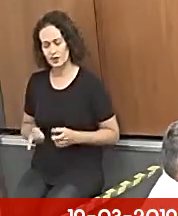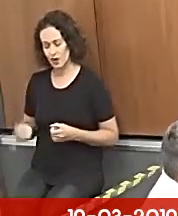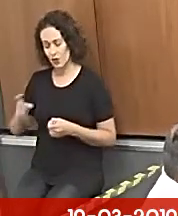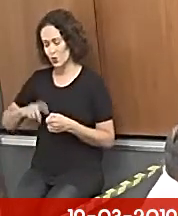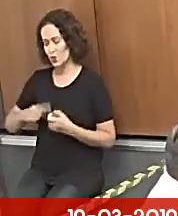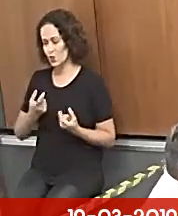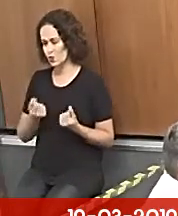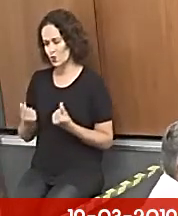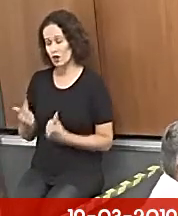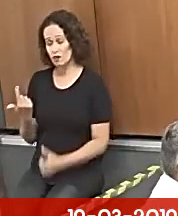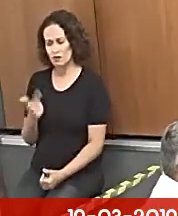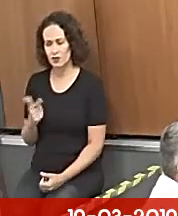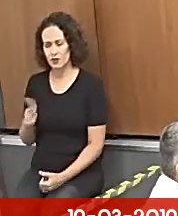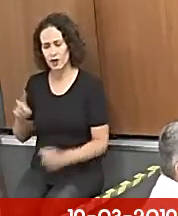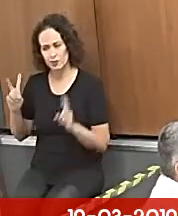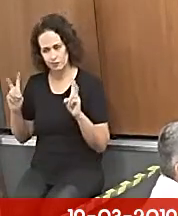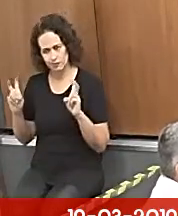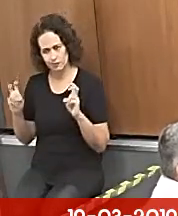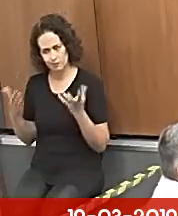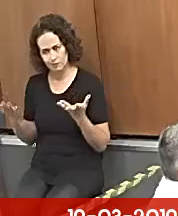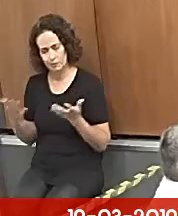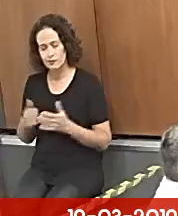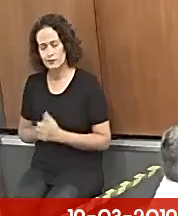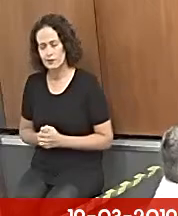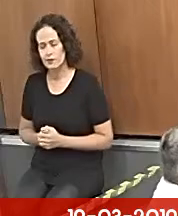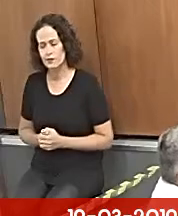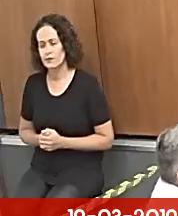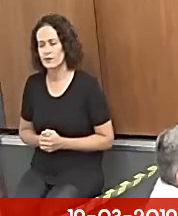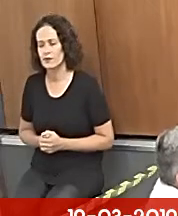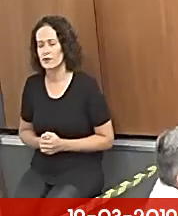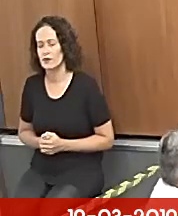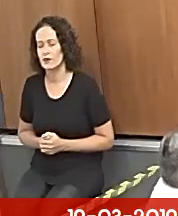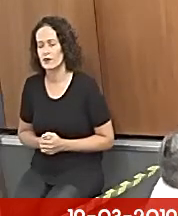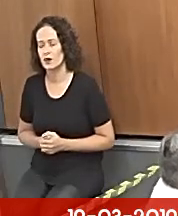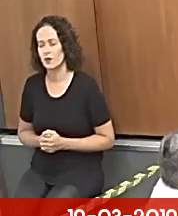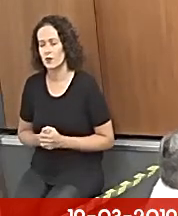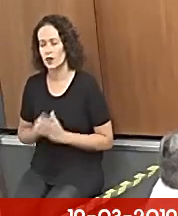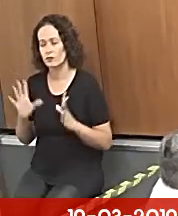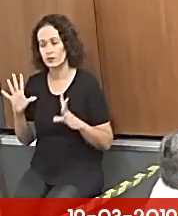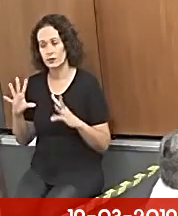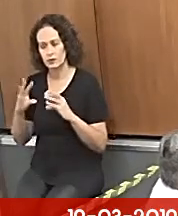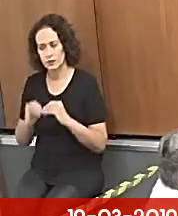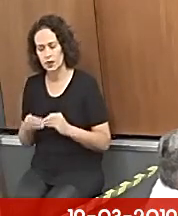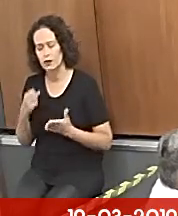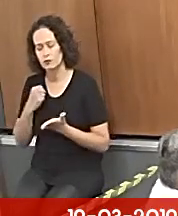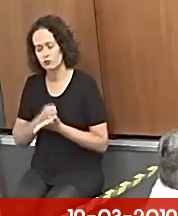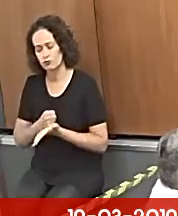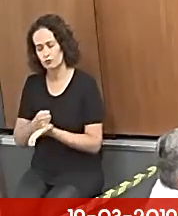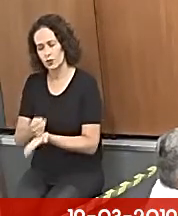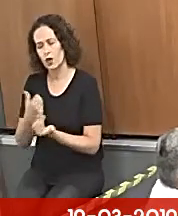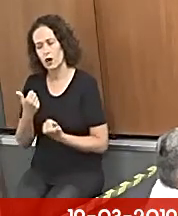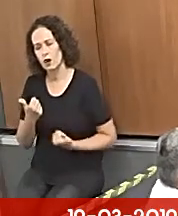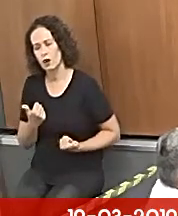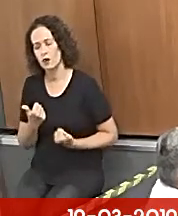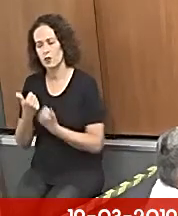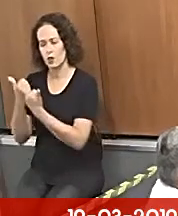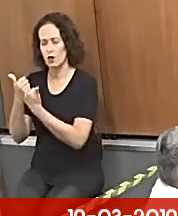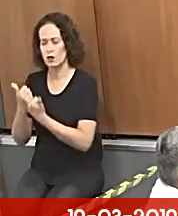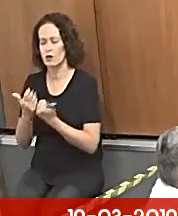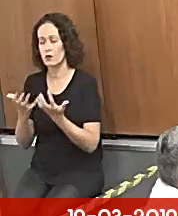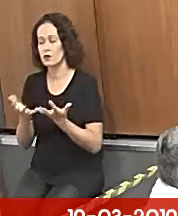eles entre aspas né então pra finalizar eu eu apóio né gostaria de estar presente